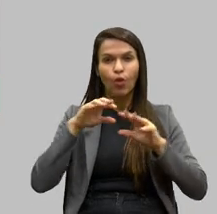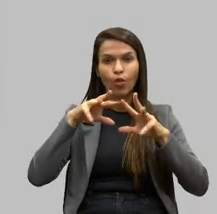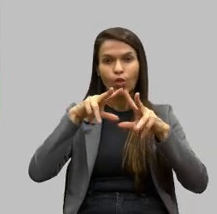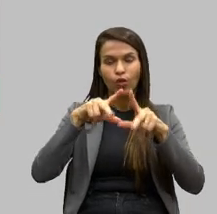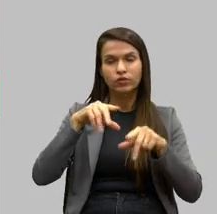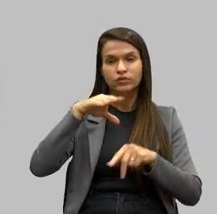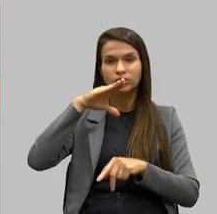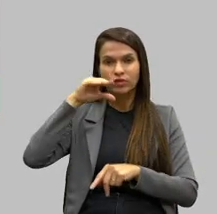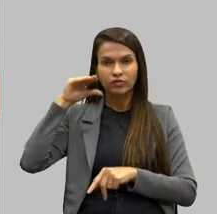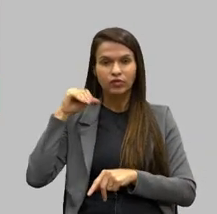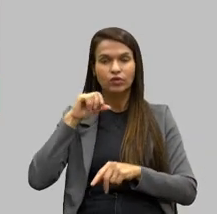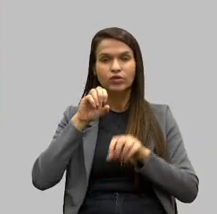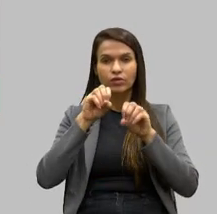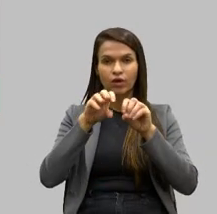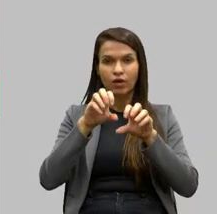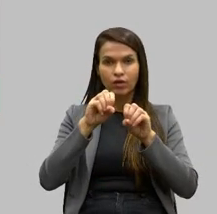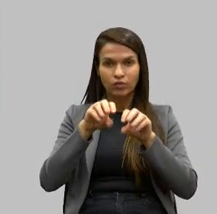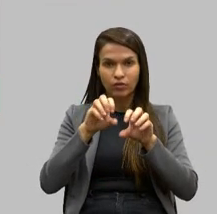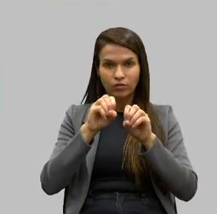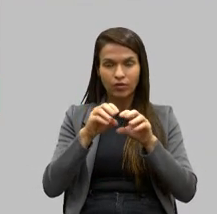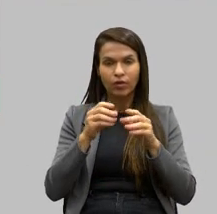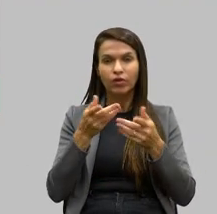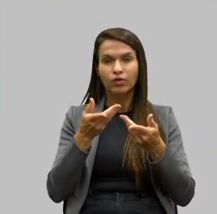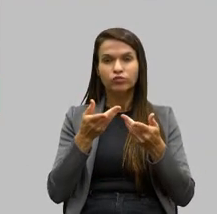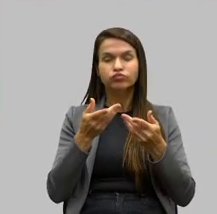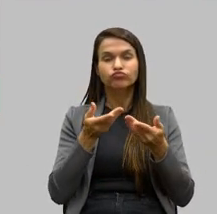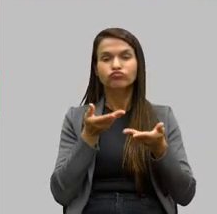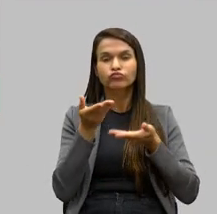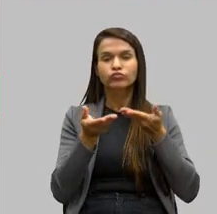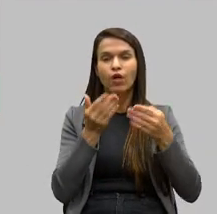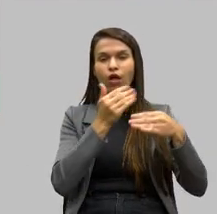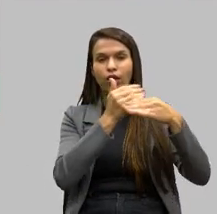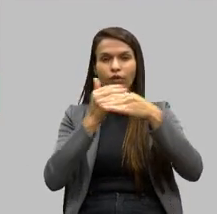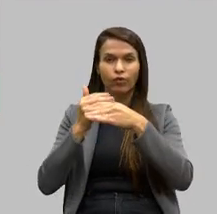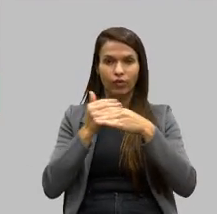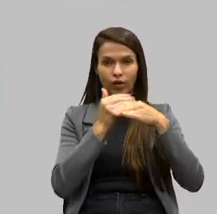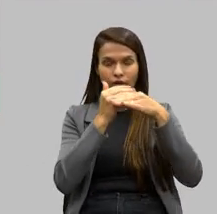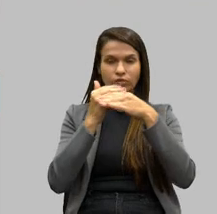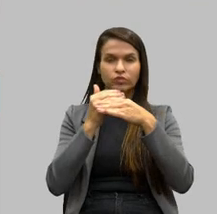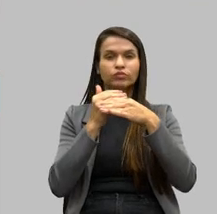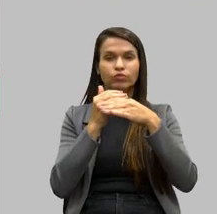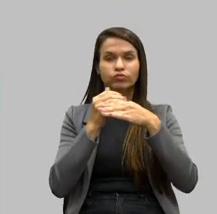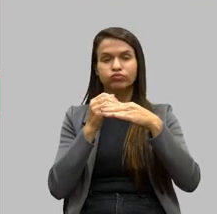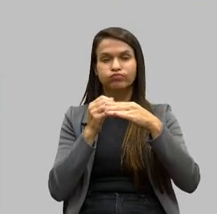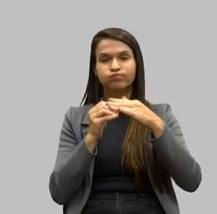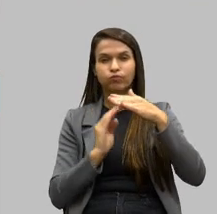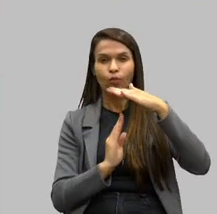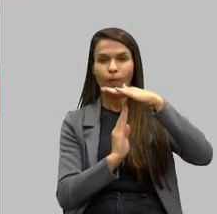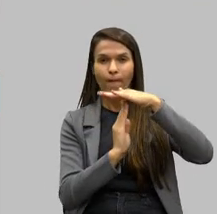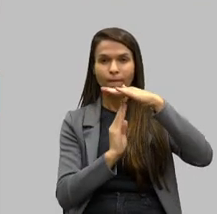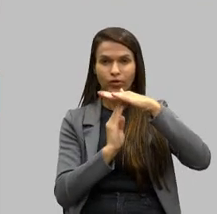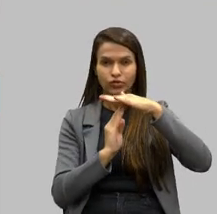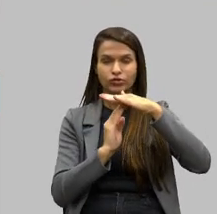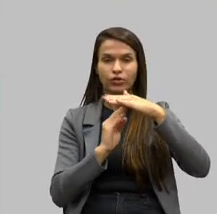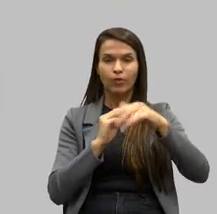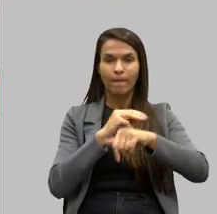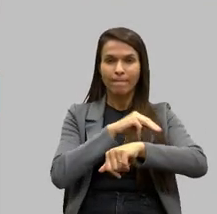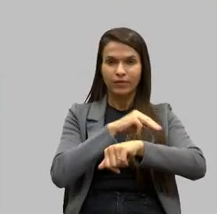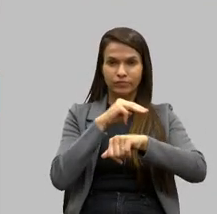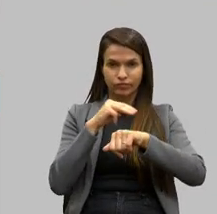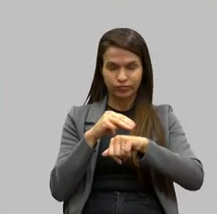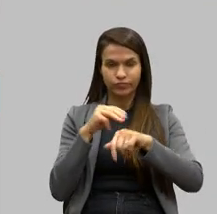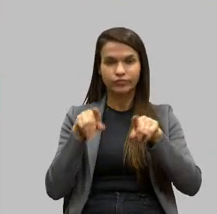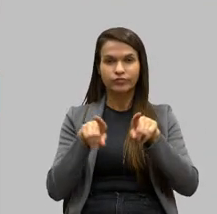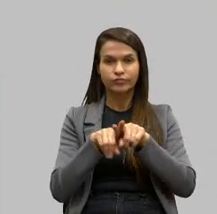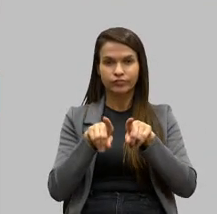educação tratamento de maneira igualitária quanto às recomposições do piso do magistério. Também passo aqui